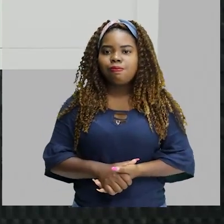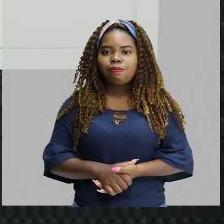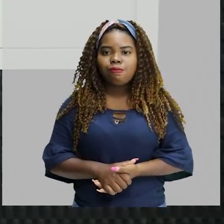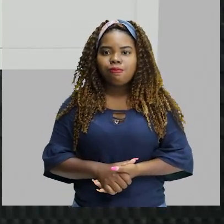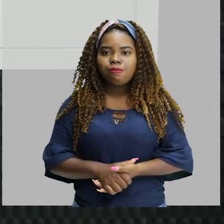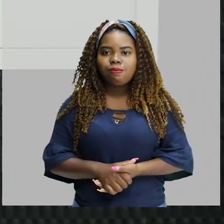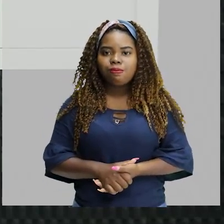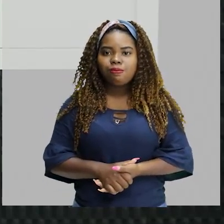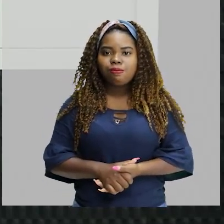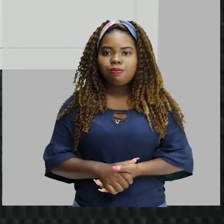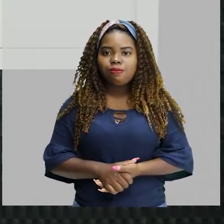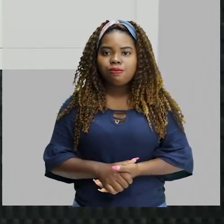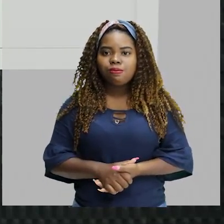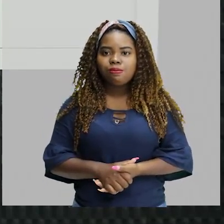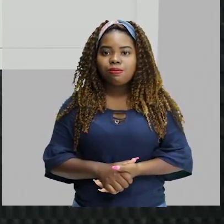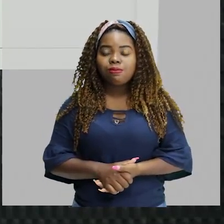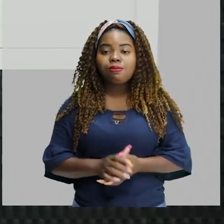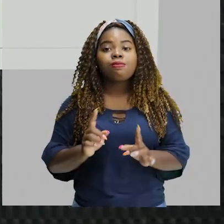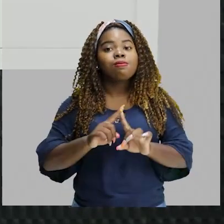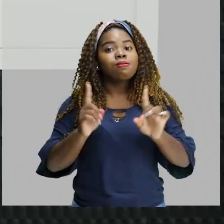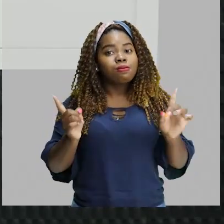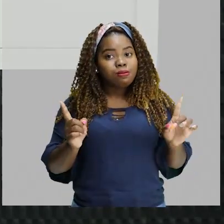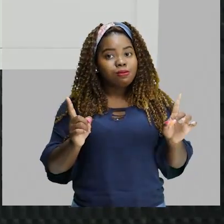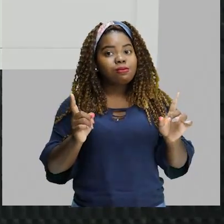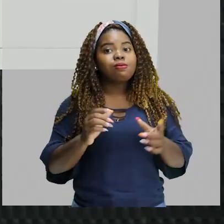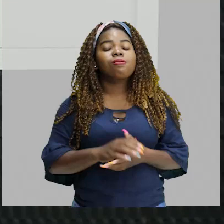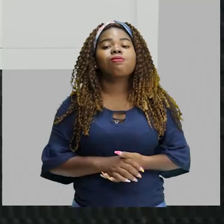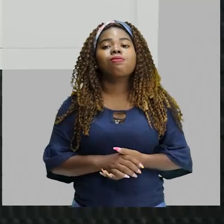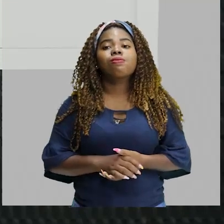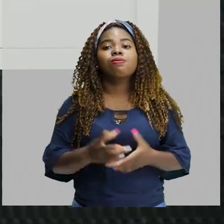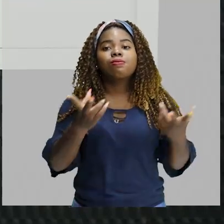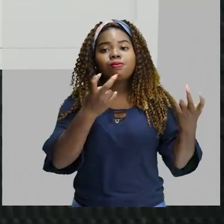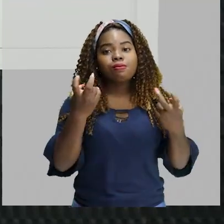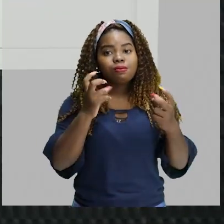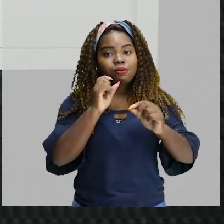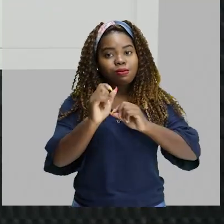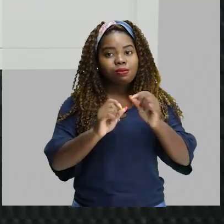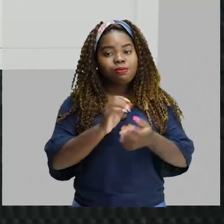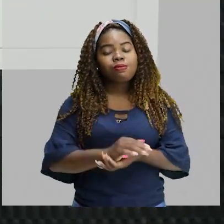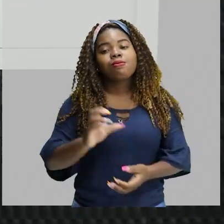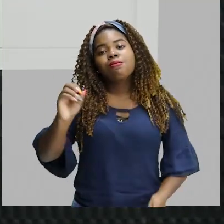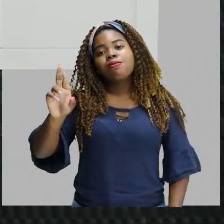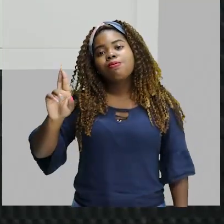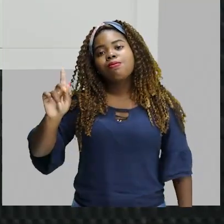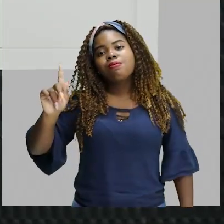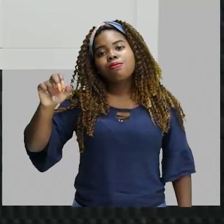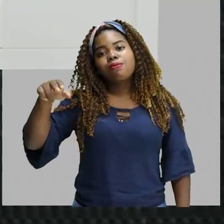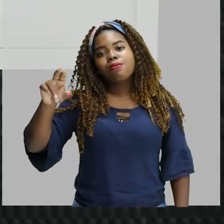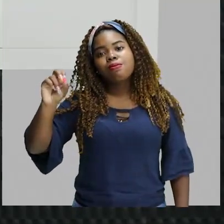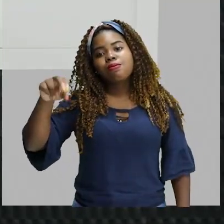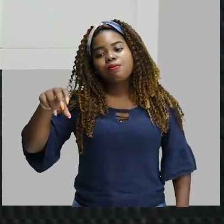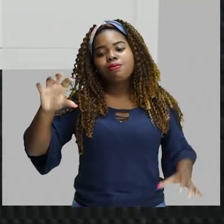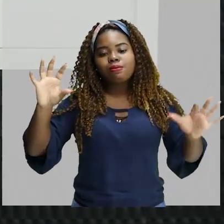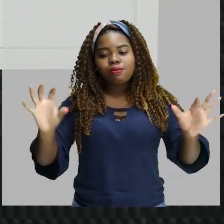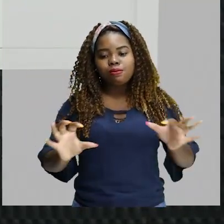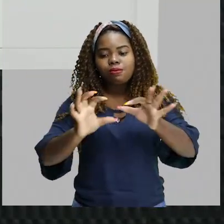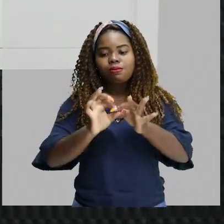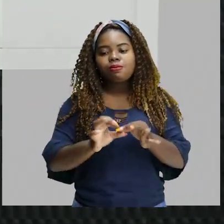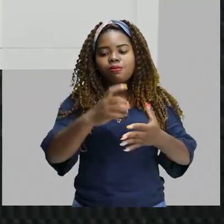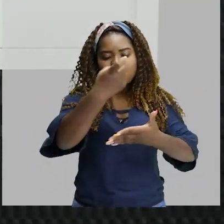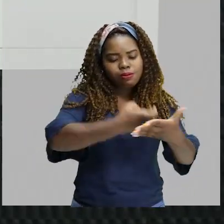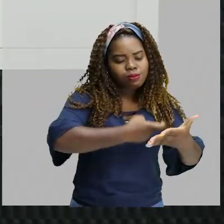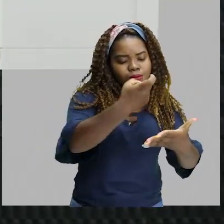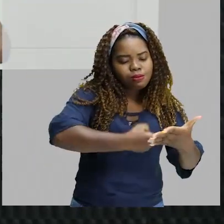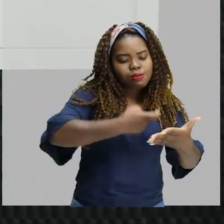gente estabelecer estes detalhes, perceba uma coisa importante. O Organon, na verdade, era um conjunto de textos, um conjunto de livros.